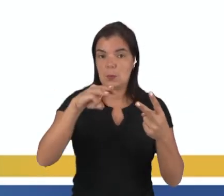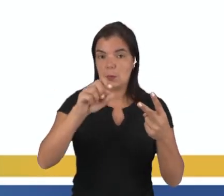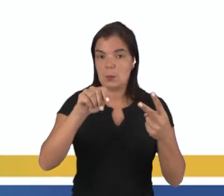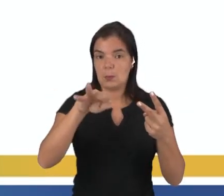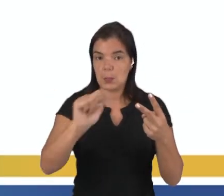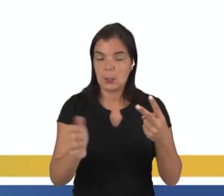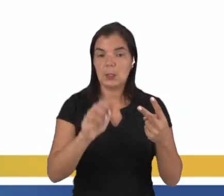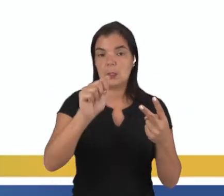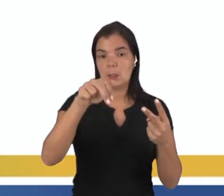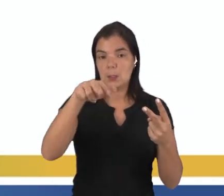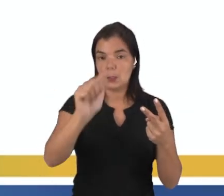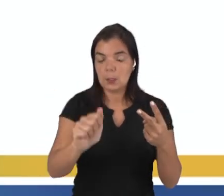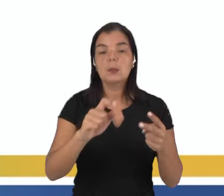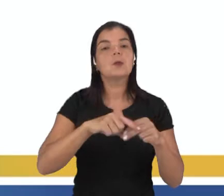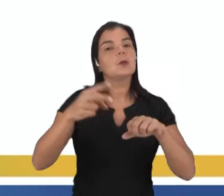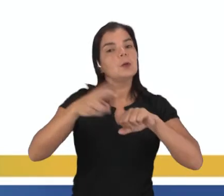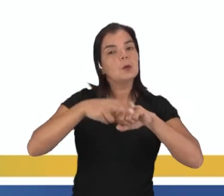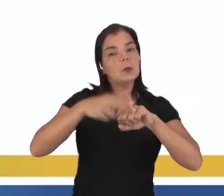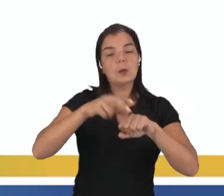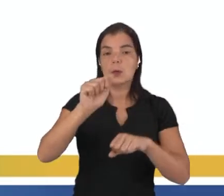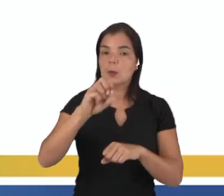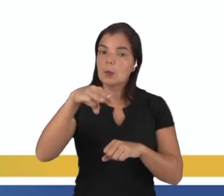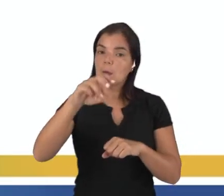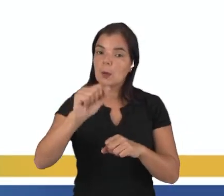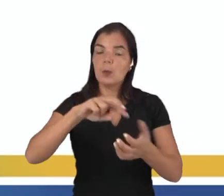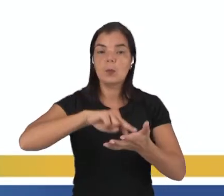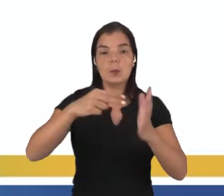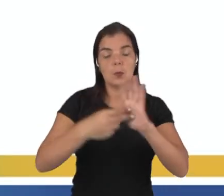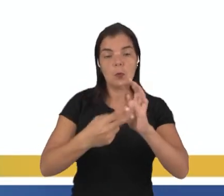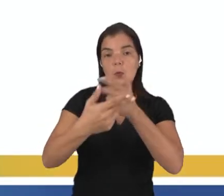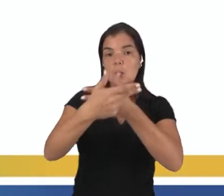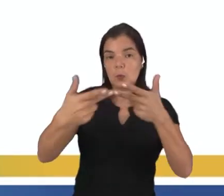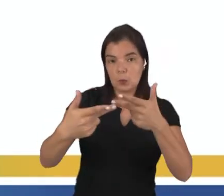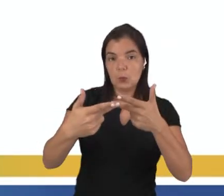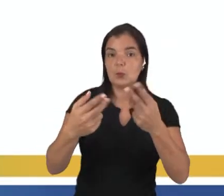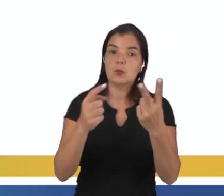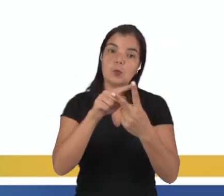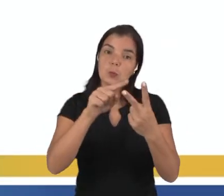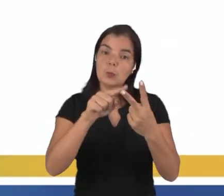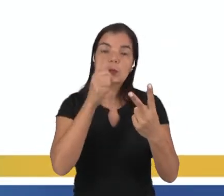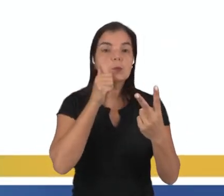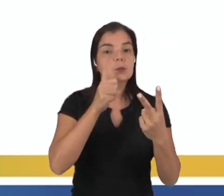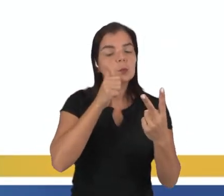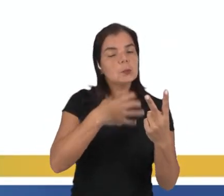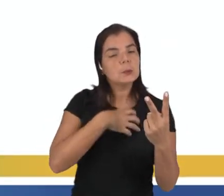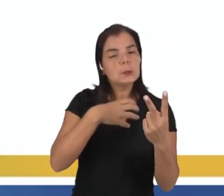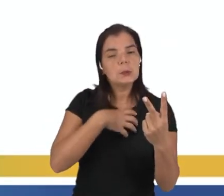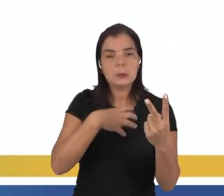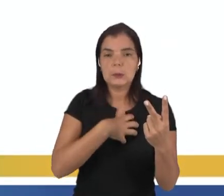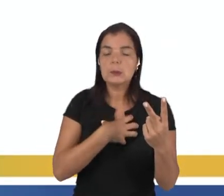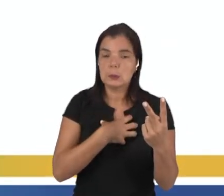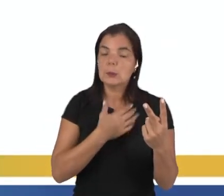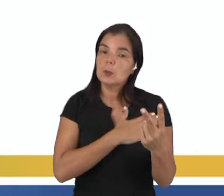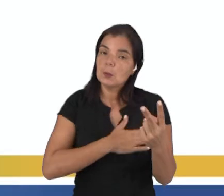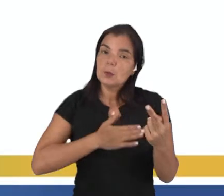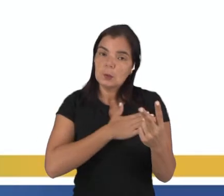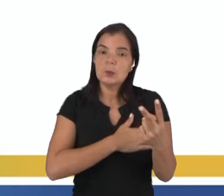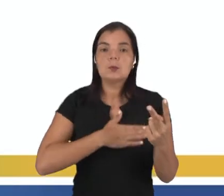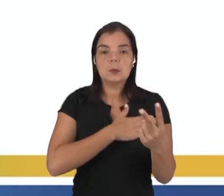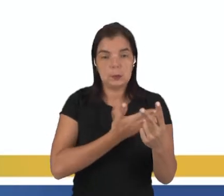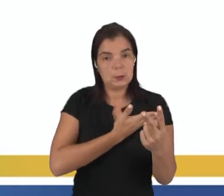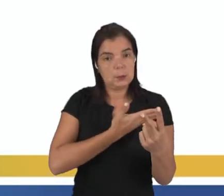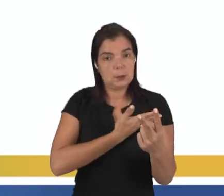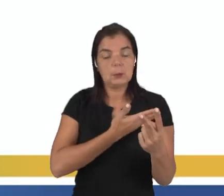e Ana. O verbo amam diz algo sobre elas, que elas sentem um grande apreço e carinho por sua